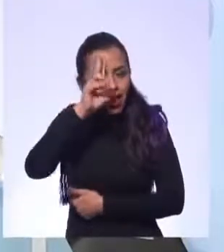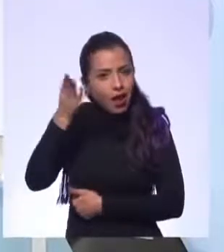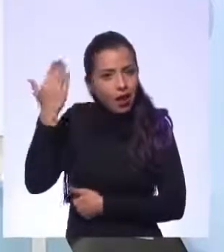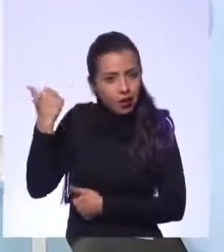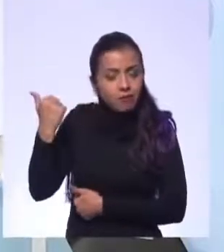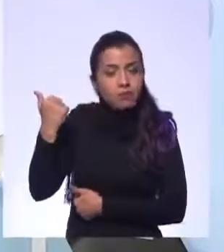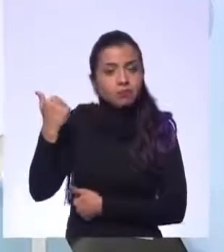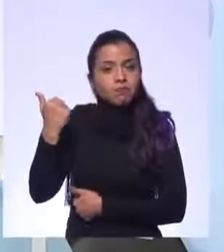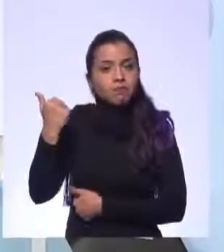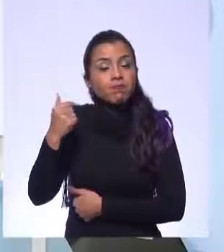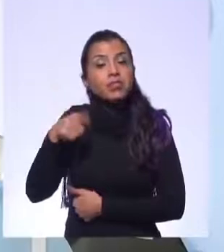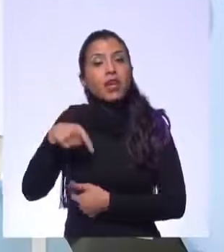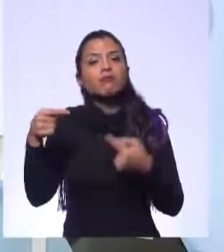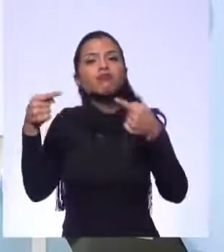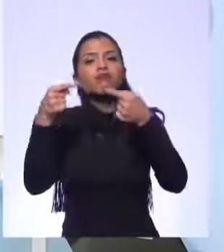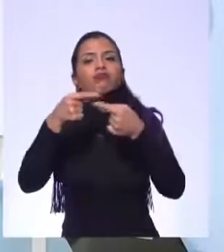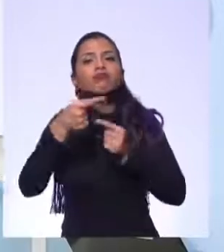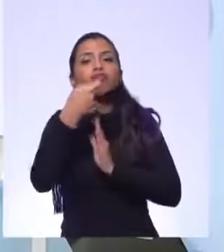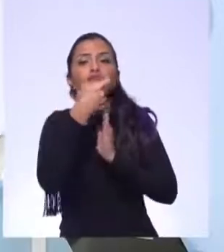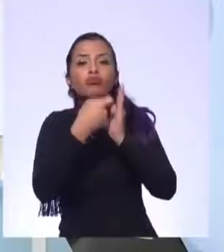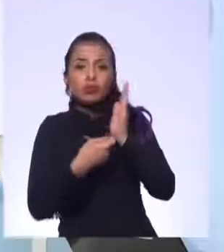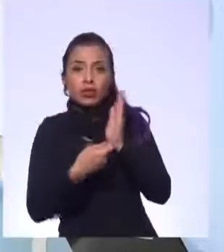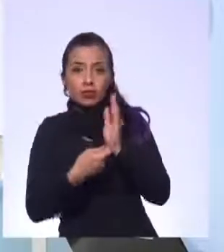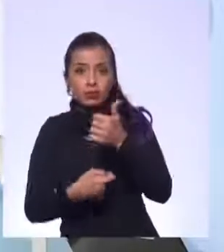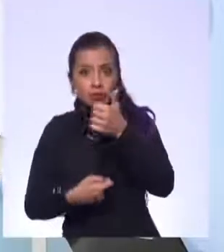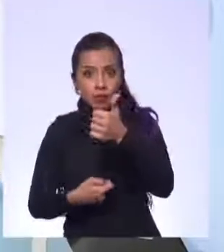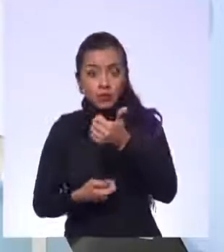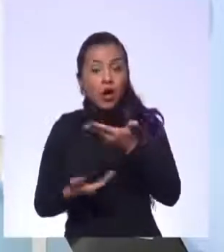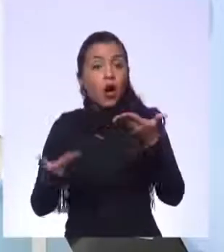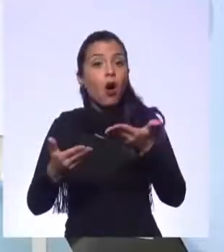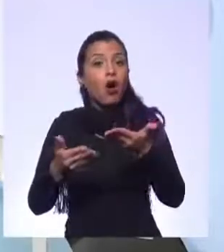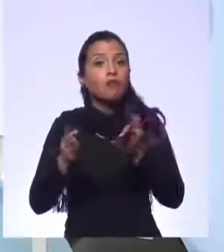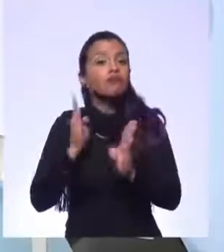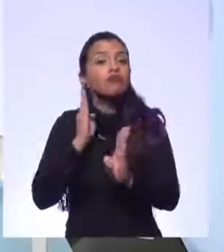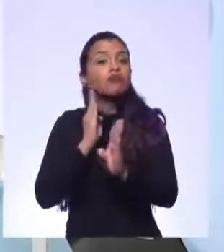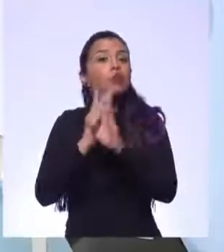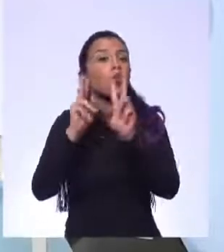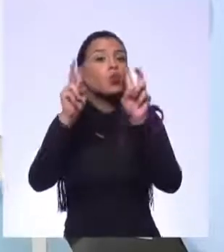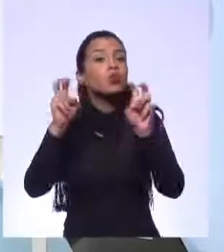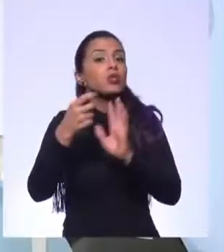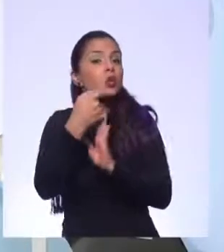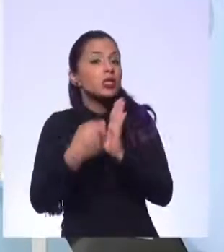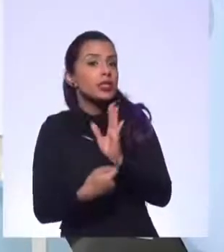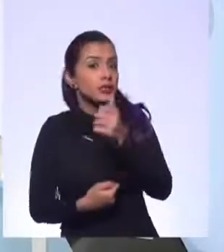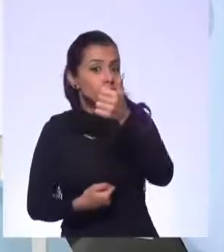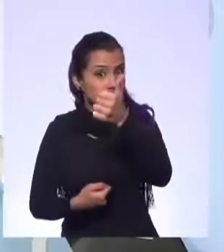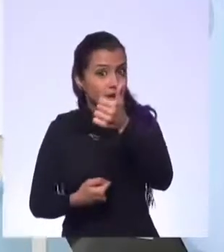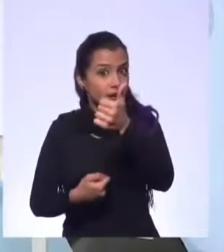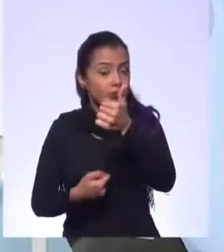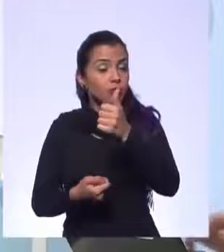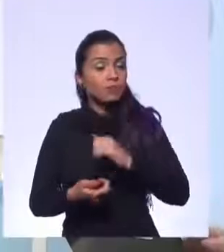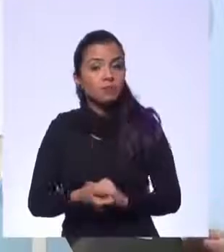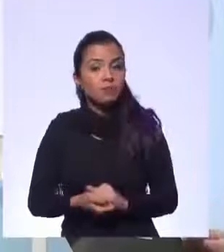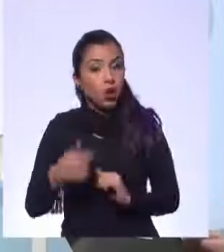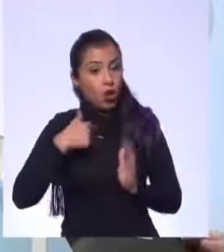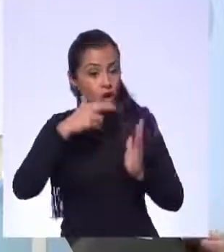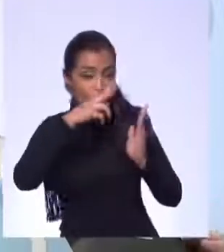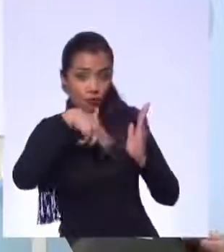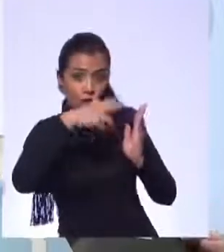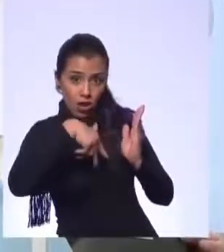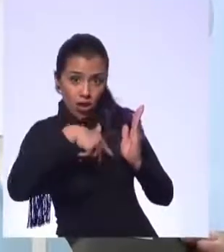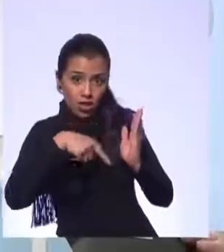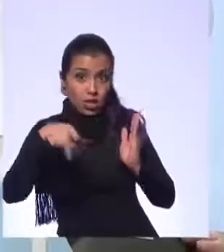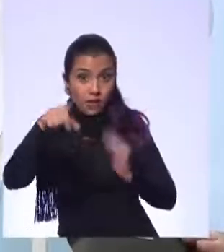perguntas relacionadas ao texto, né? Então, nós vamos descobrir junto qual é o assunto do texto, tá certo? Então, eu vou lendo